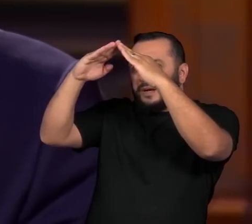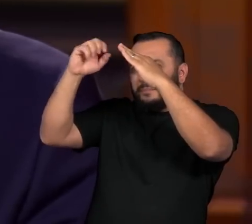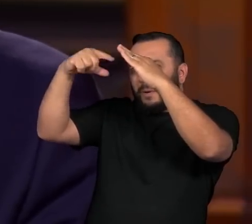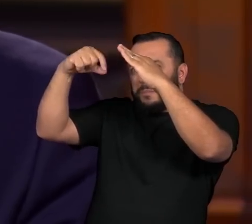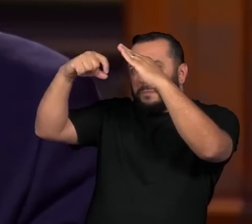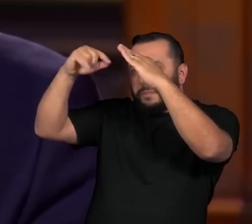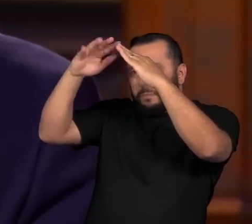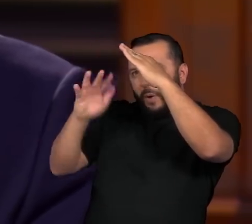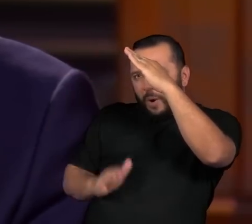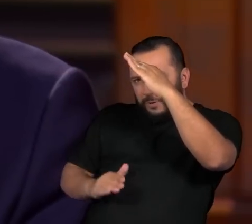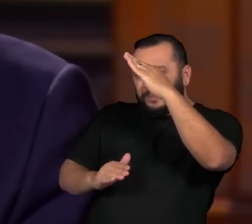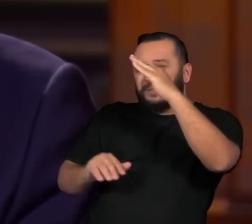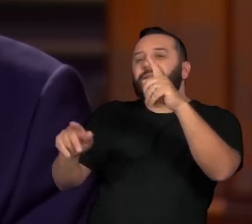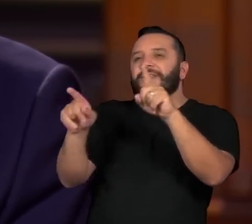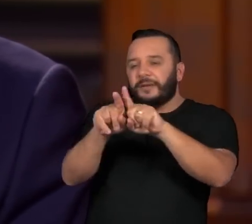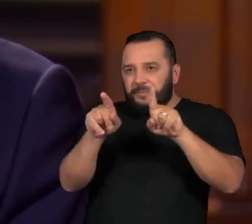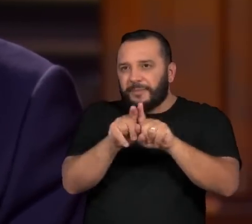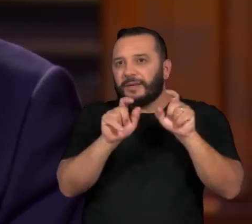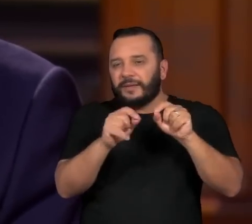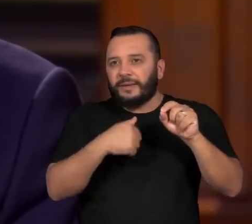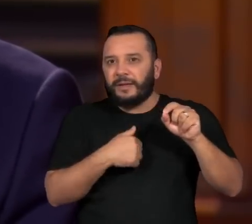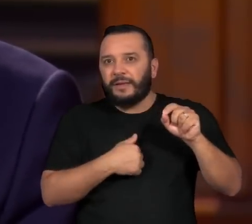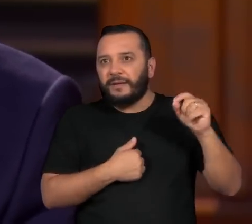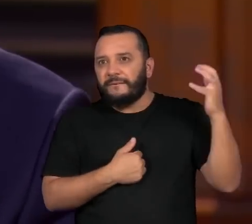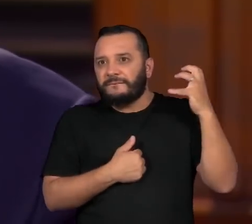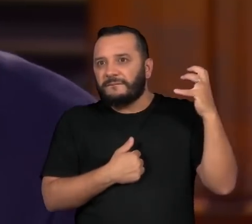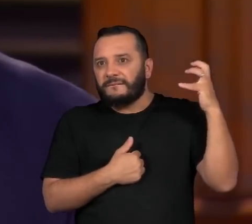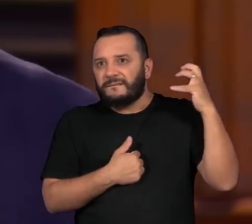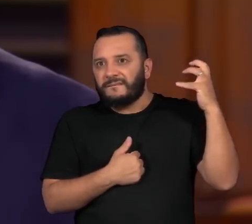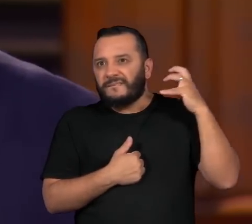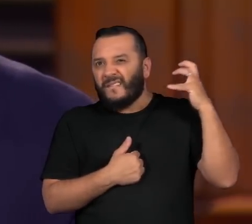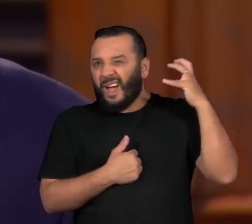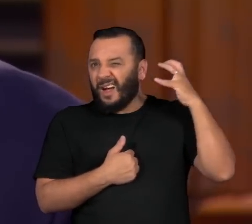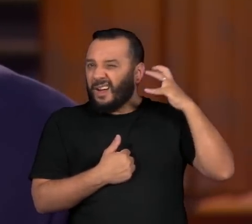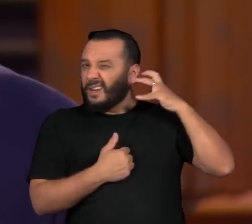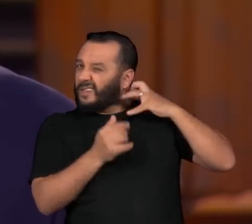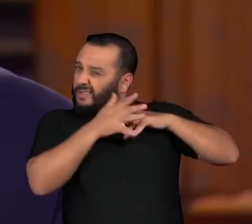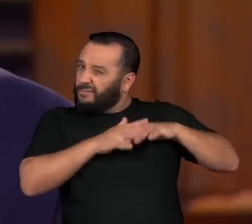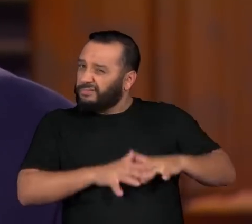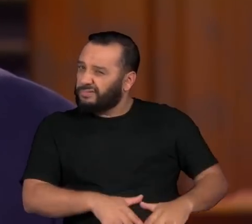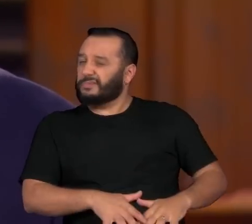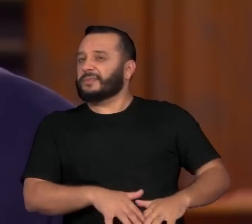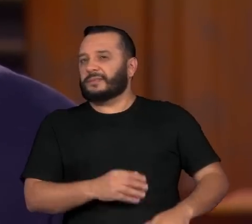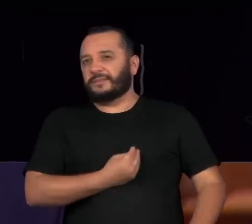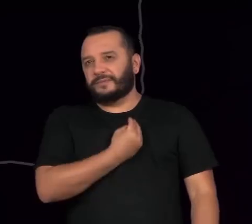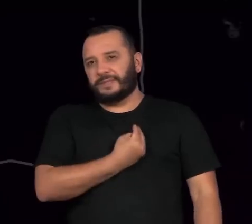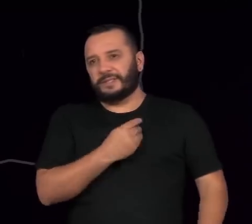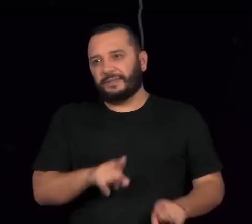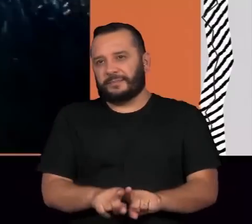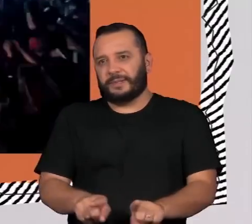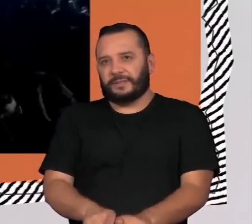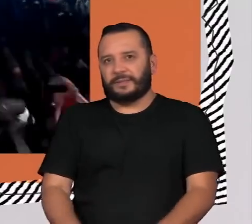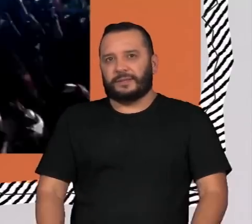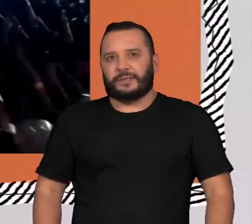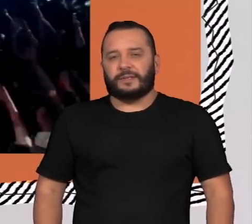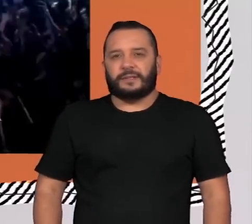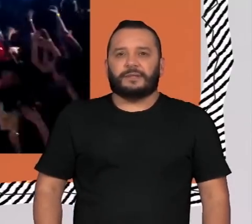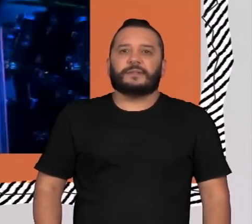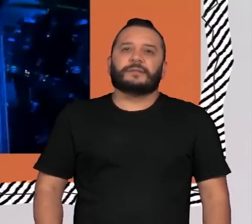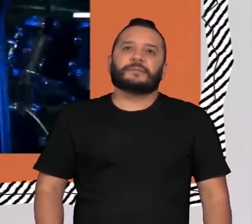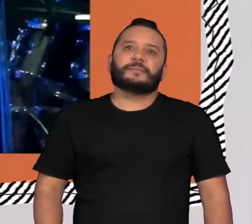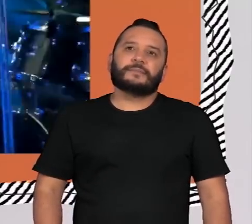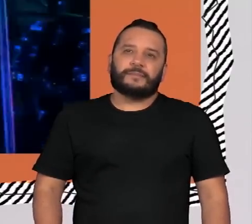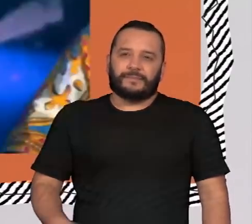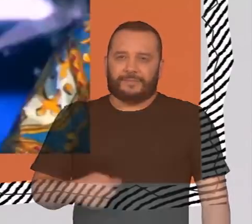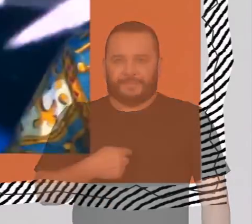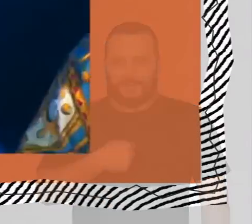injustiça, na falta de caridade. Você está deixando uma brecha para o inimigo dominar a tua vida. Vou para o alto,